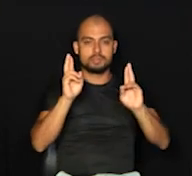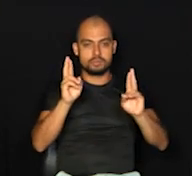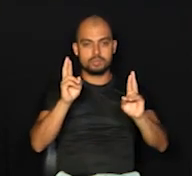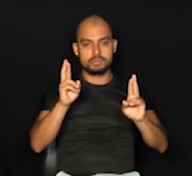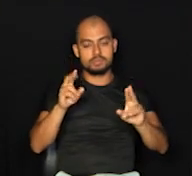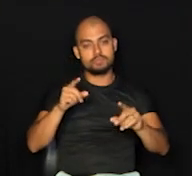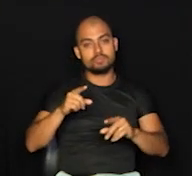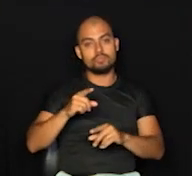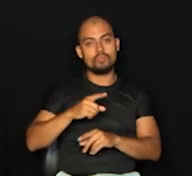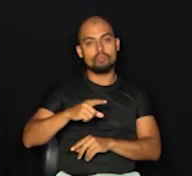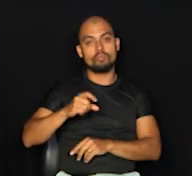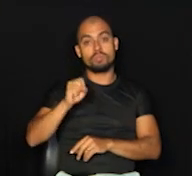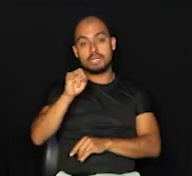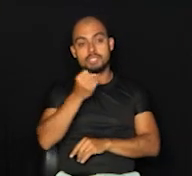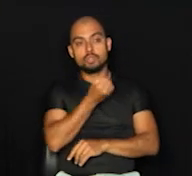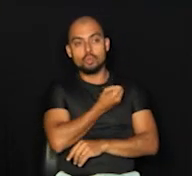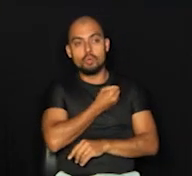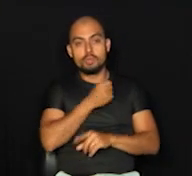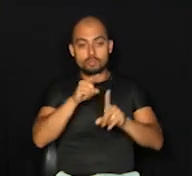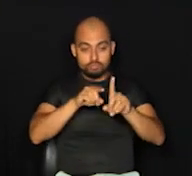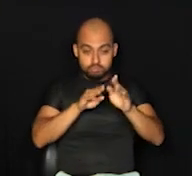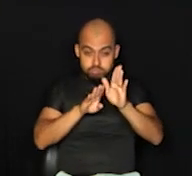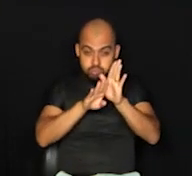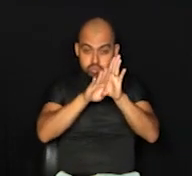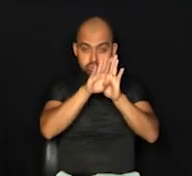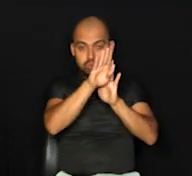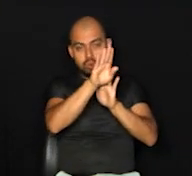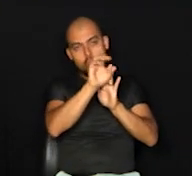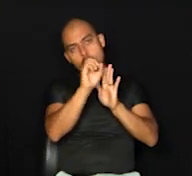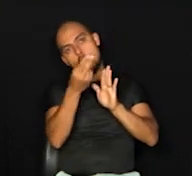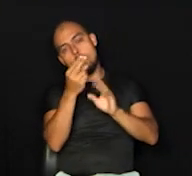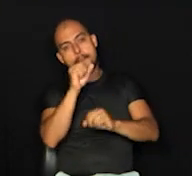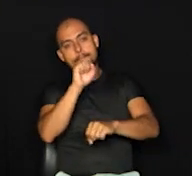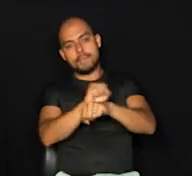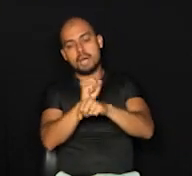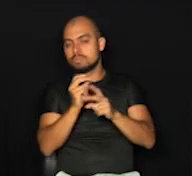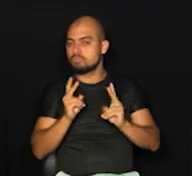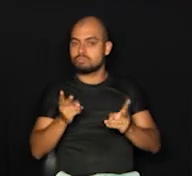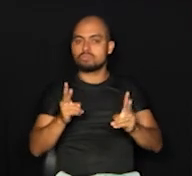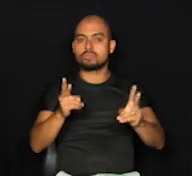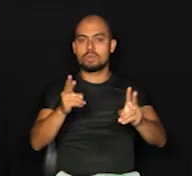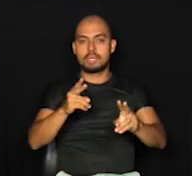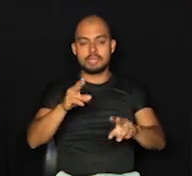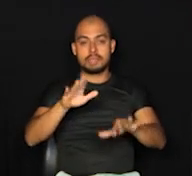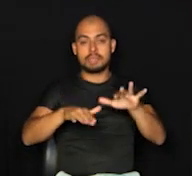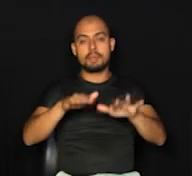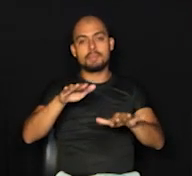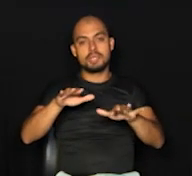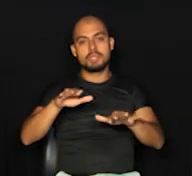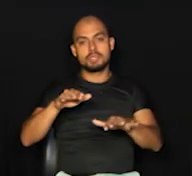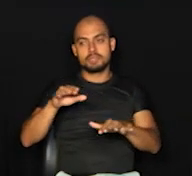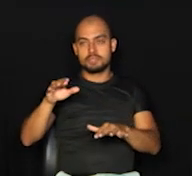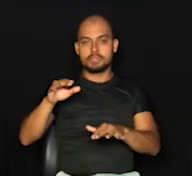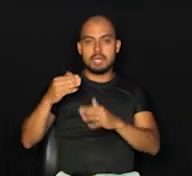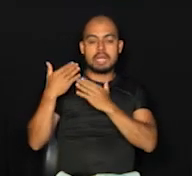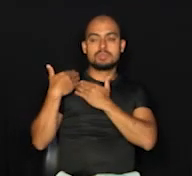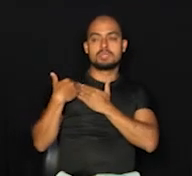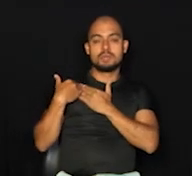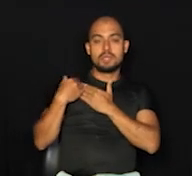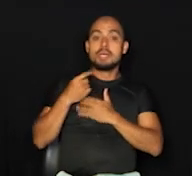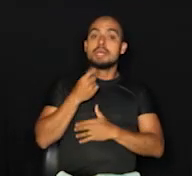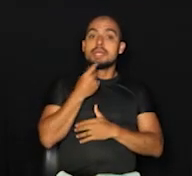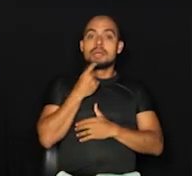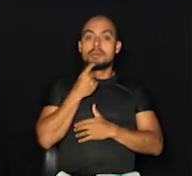os números, se eles vão pular muito ou se eles vão manter uma estabilidade, que de acordo com as autoridades, Campinas tem mantido